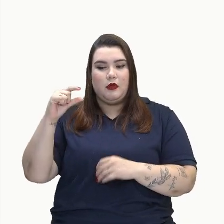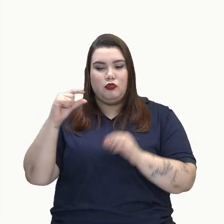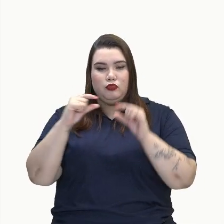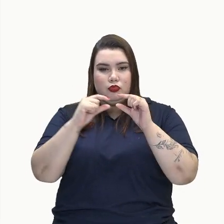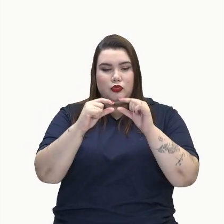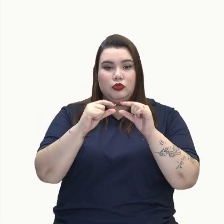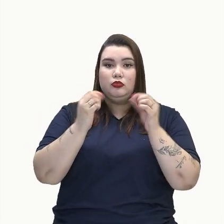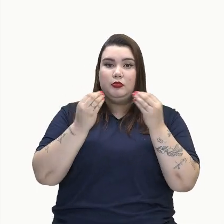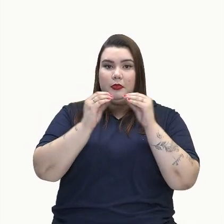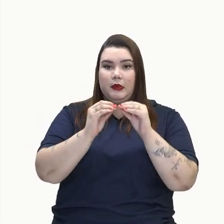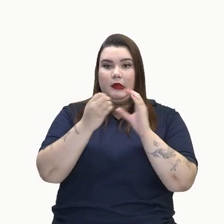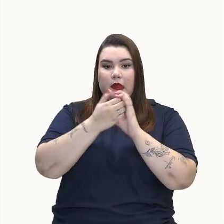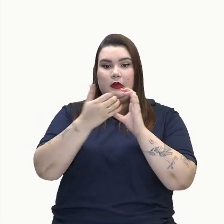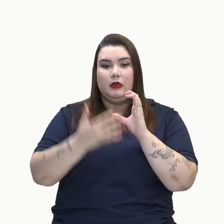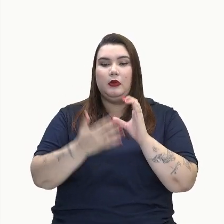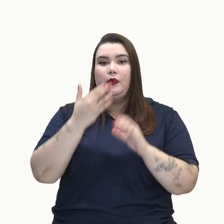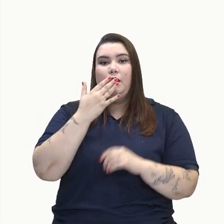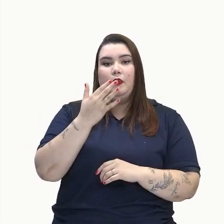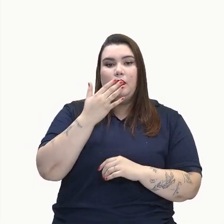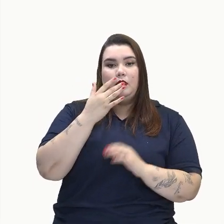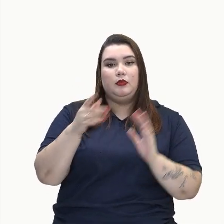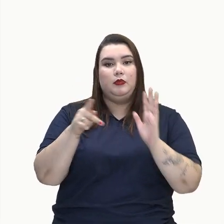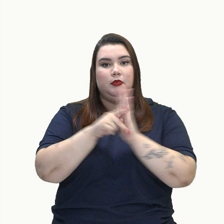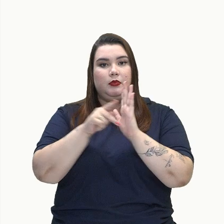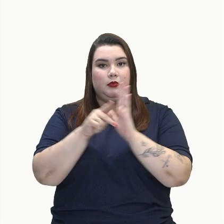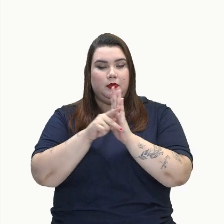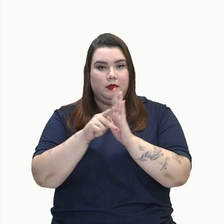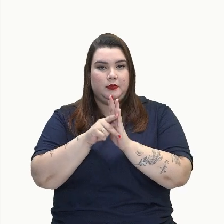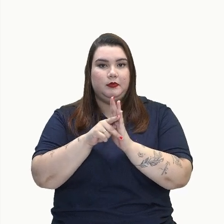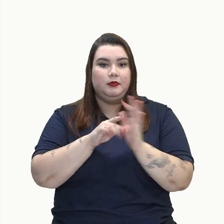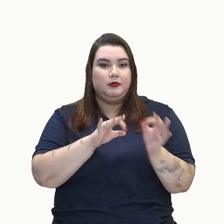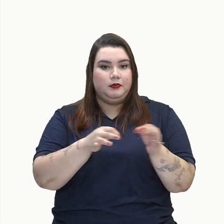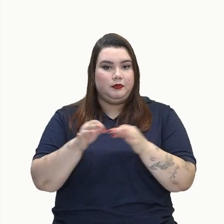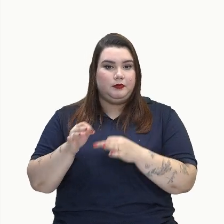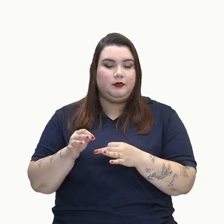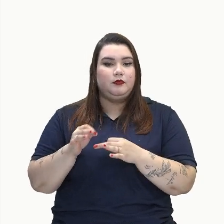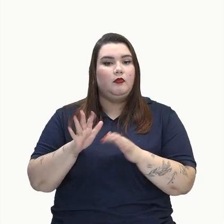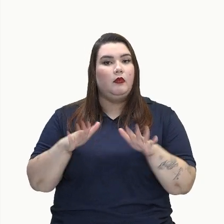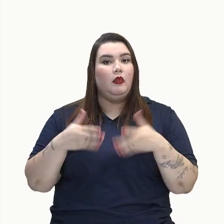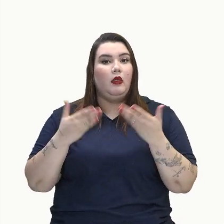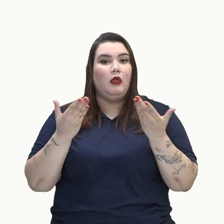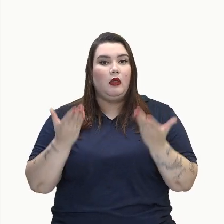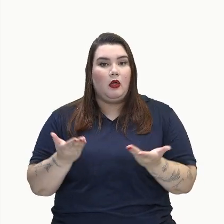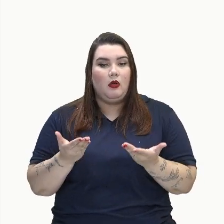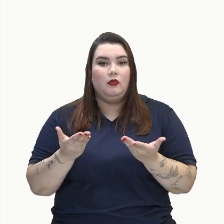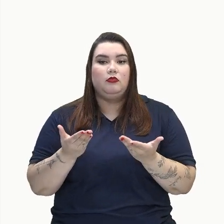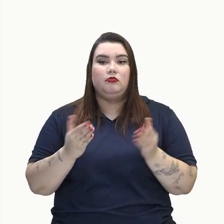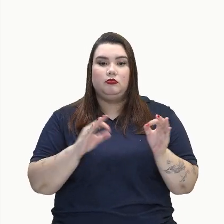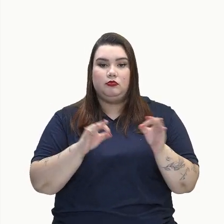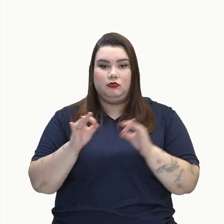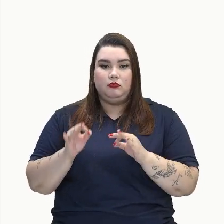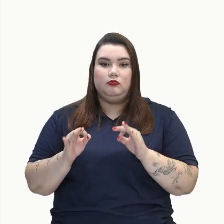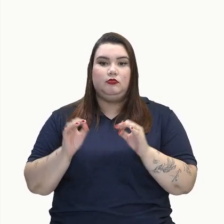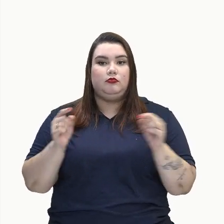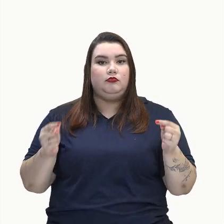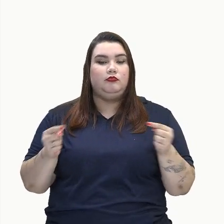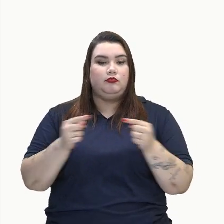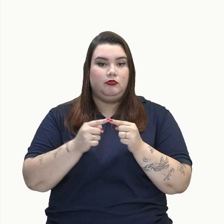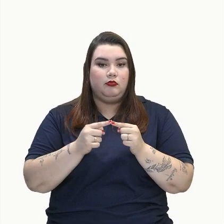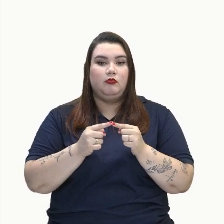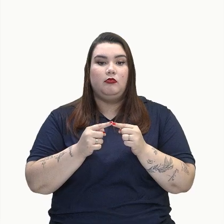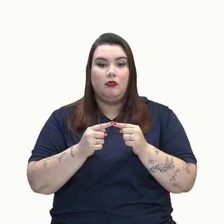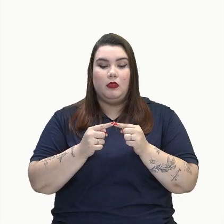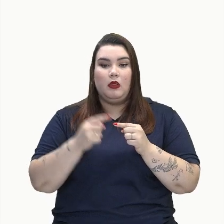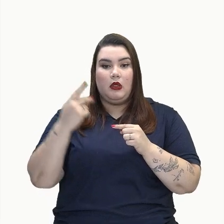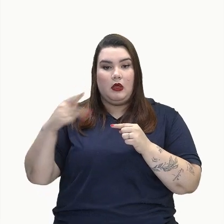condicionava a característica da coloração da semente verde. Então, certo, descendentes, e mesmo que eles